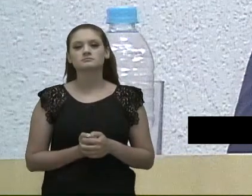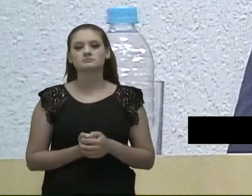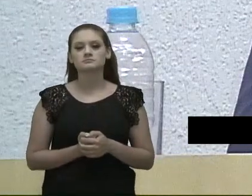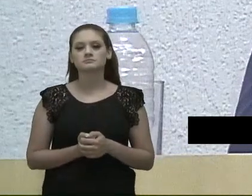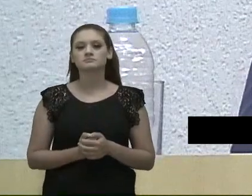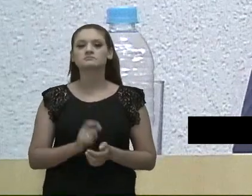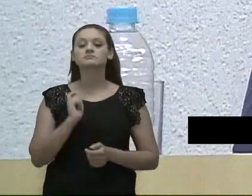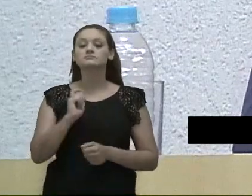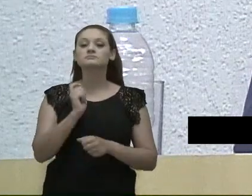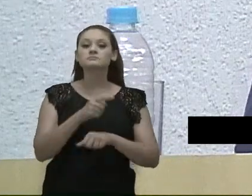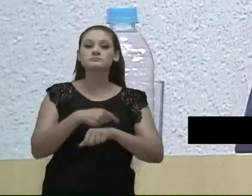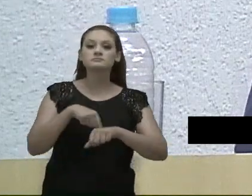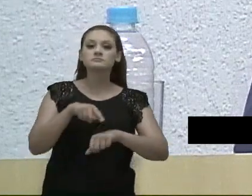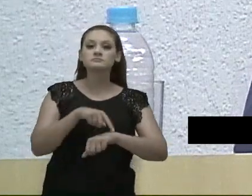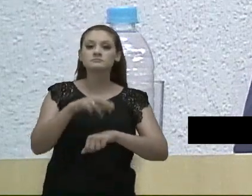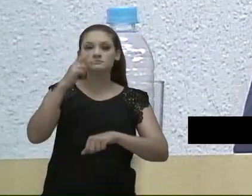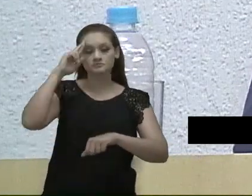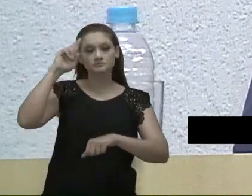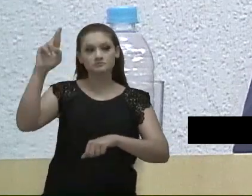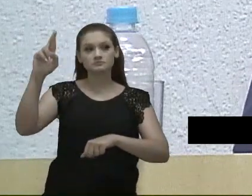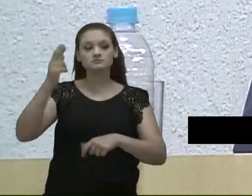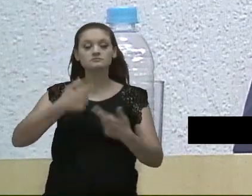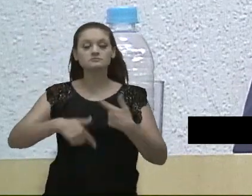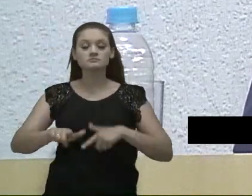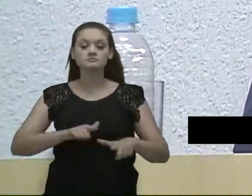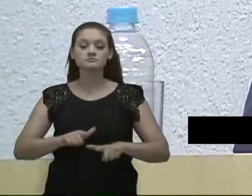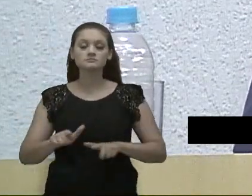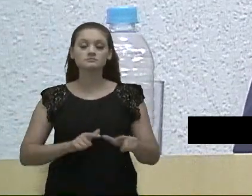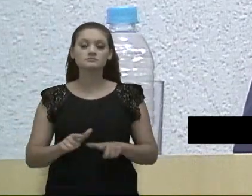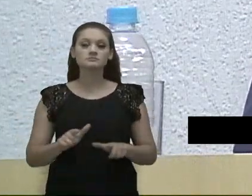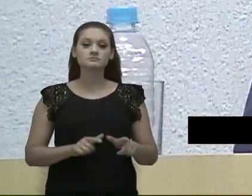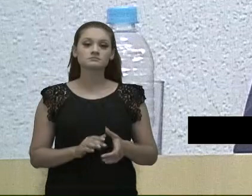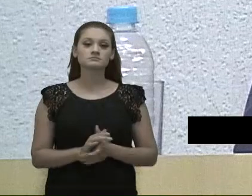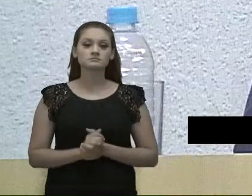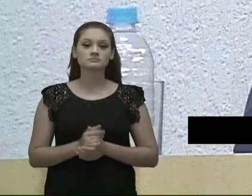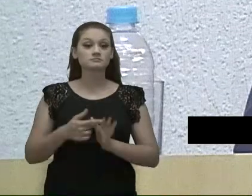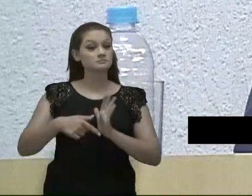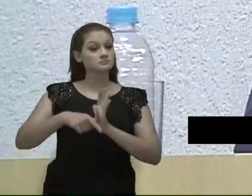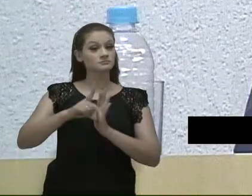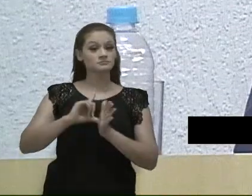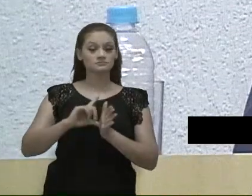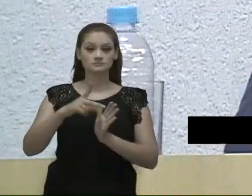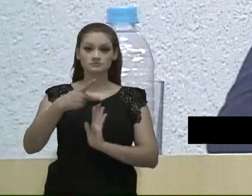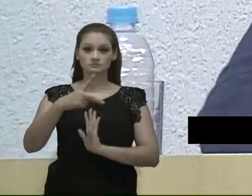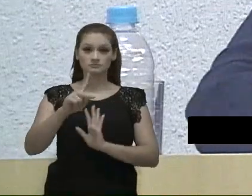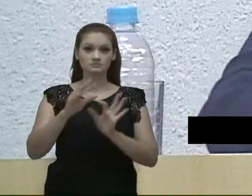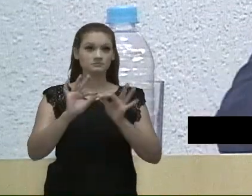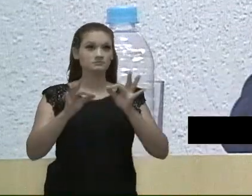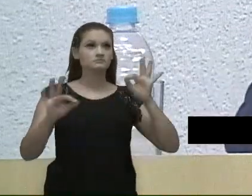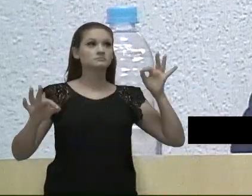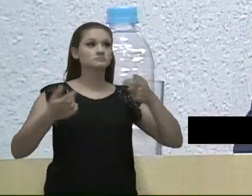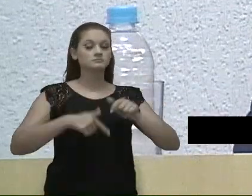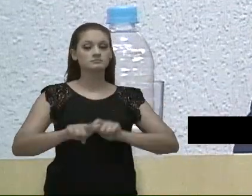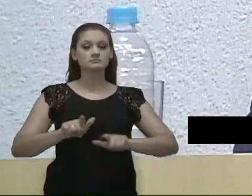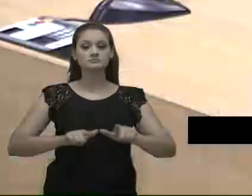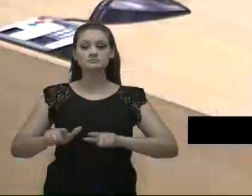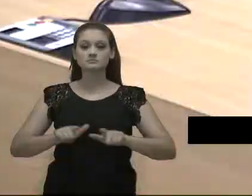Que horário o senhor exercia essas funções antes de sua extensa jornada de trabalho?